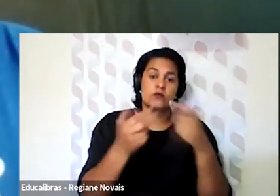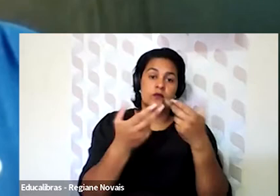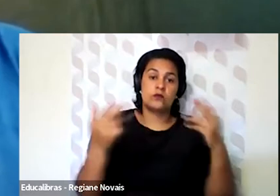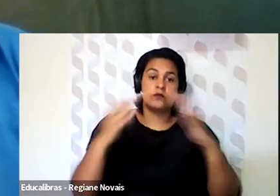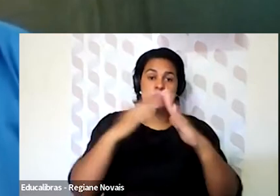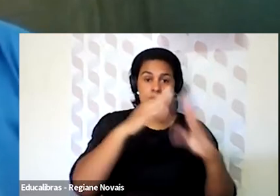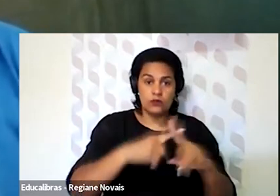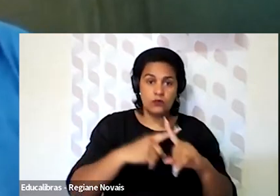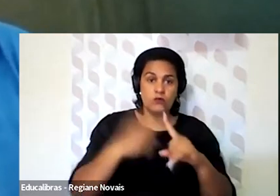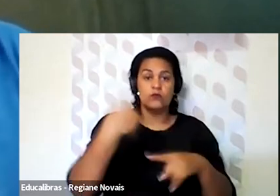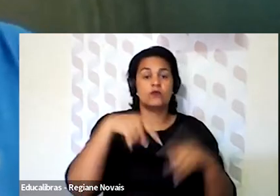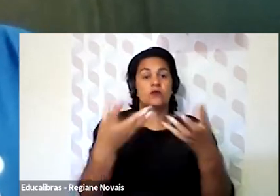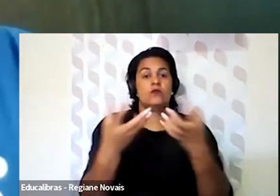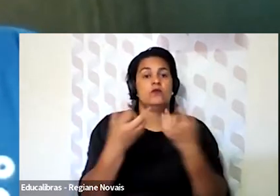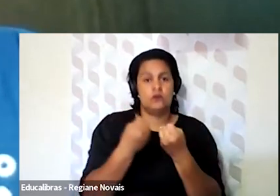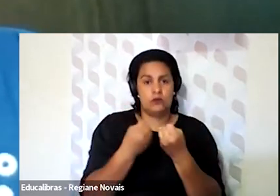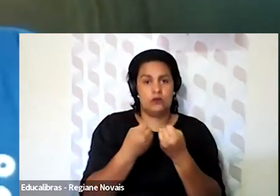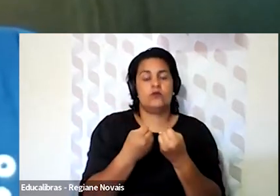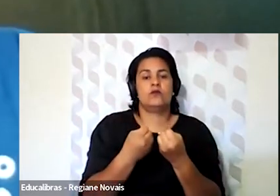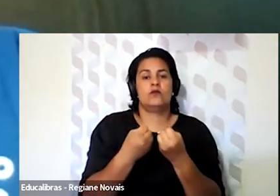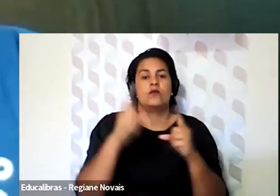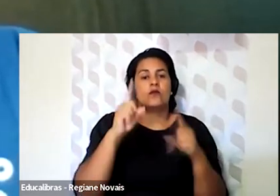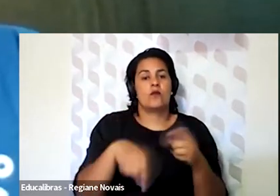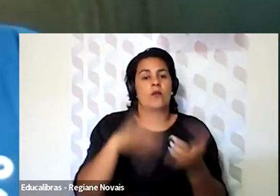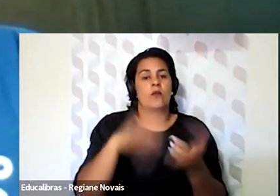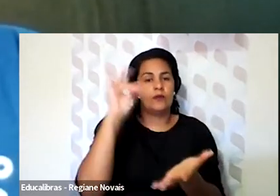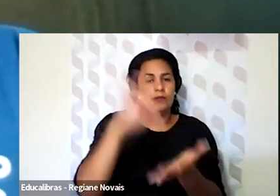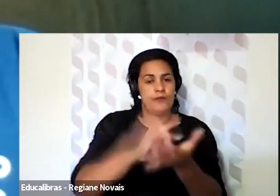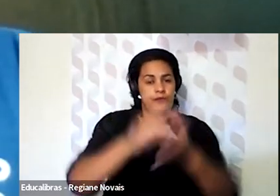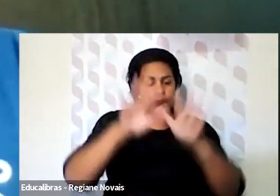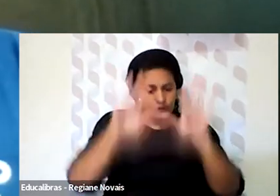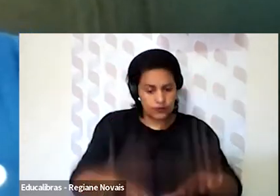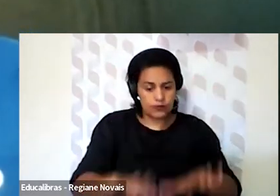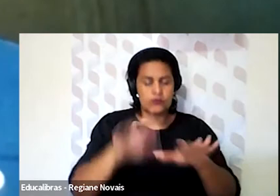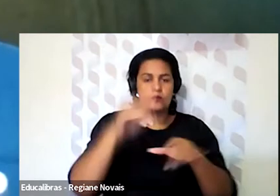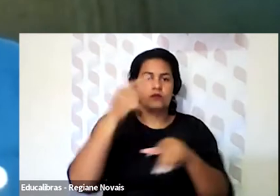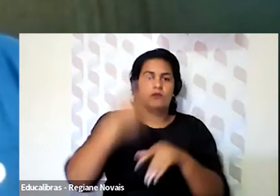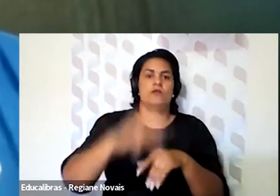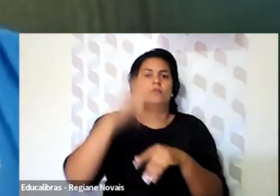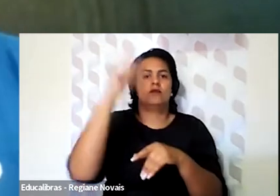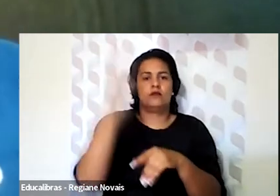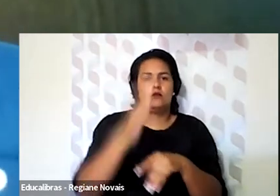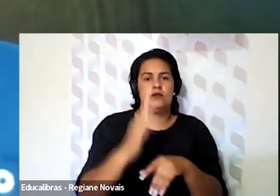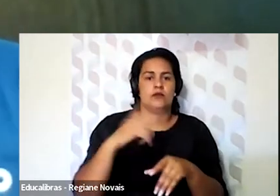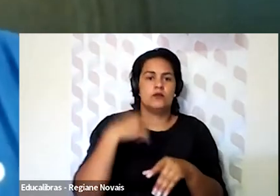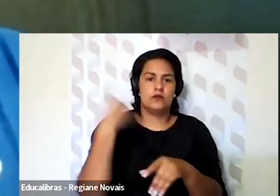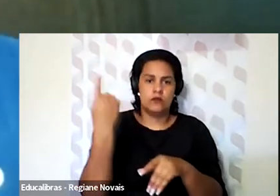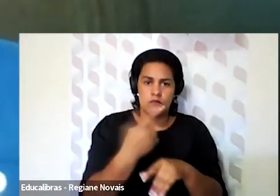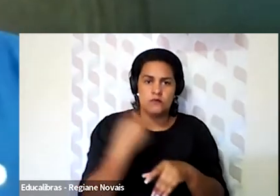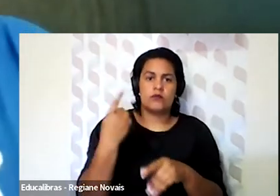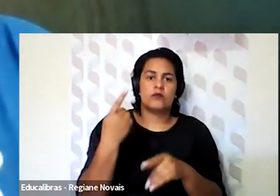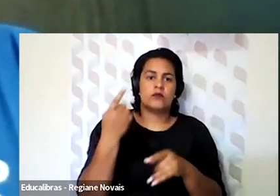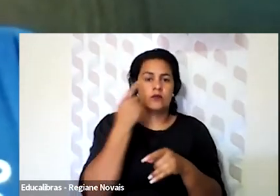né? É essa igreja que finca, né, suas bases aqui no Brasil quando a gente olha para a igreja